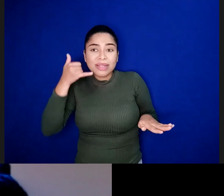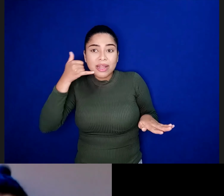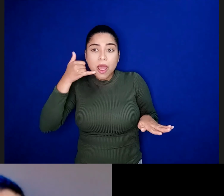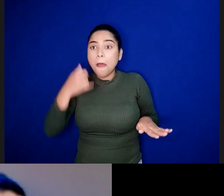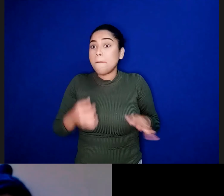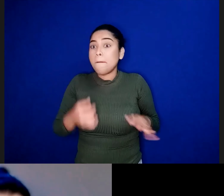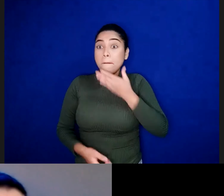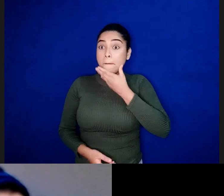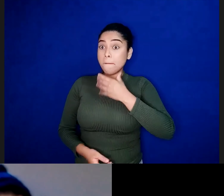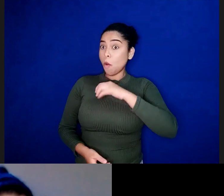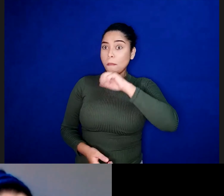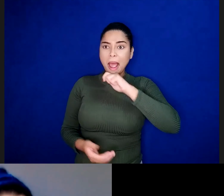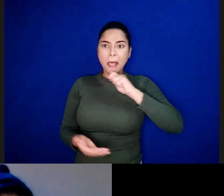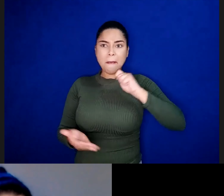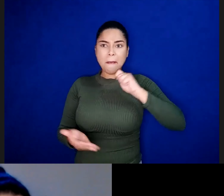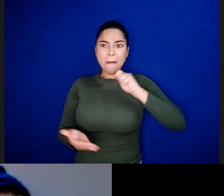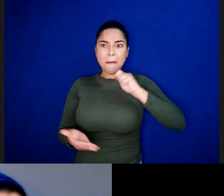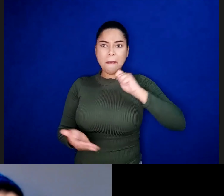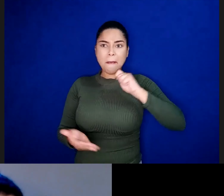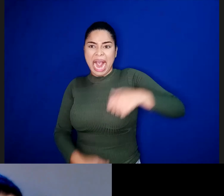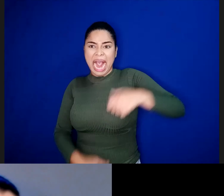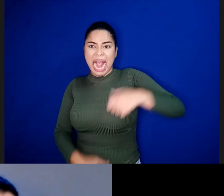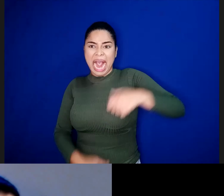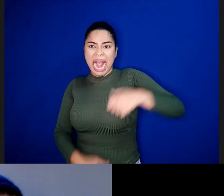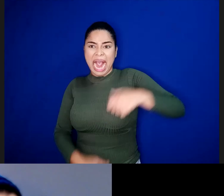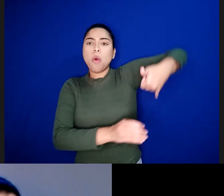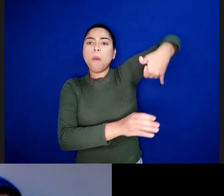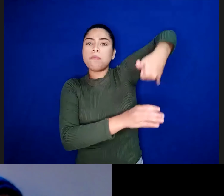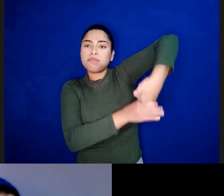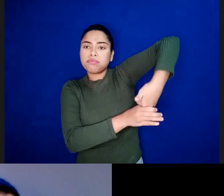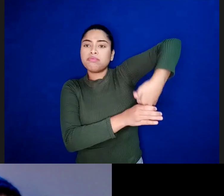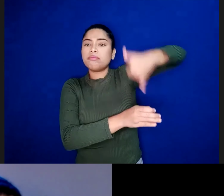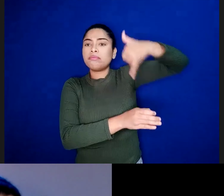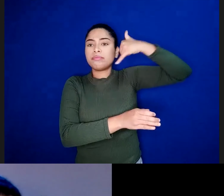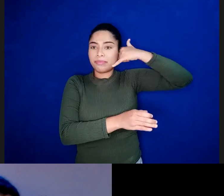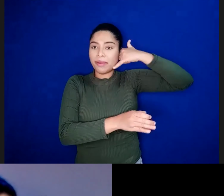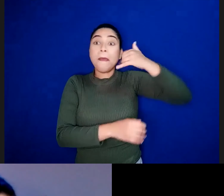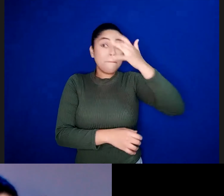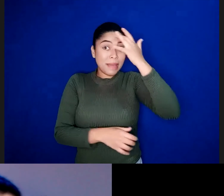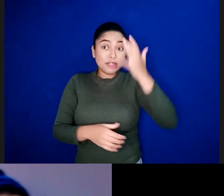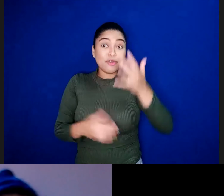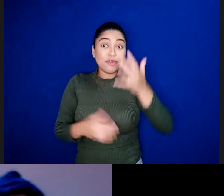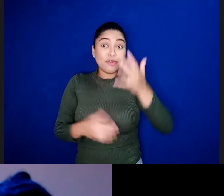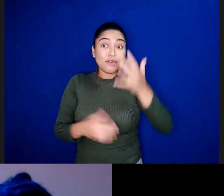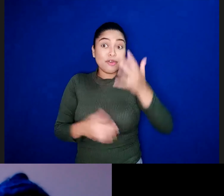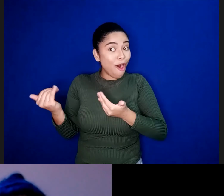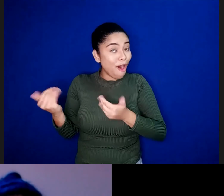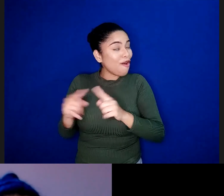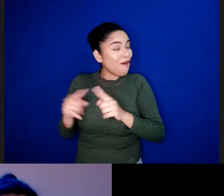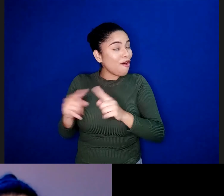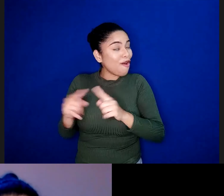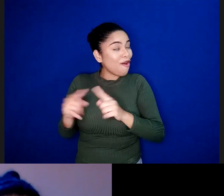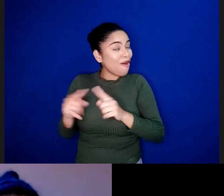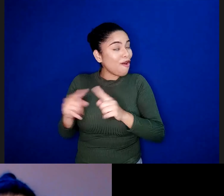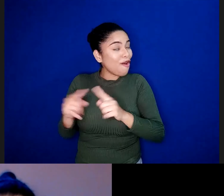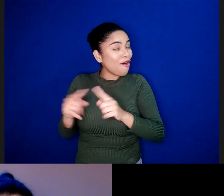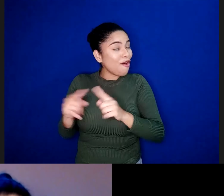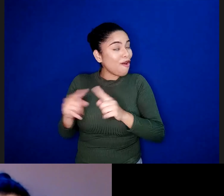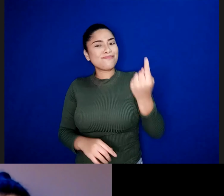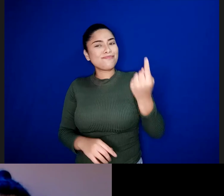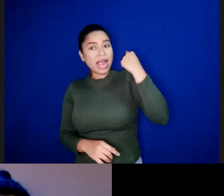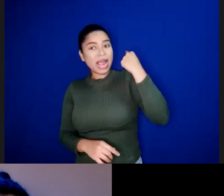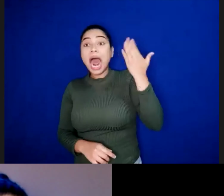absurdo para ter um telefone em casa né não sei para quem não é dessa época quem nunca ouviu falar disso houve uma época que